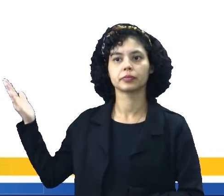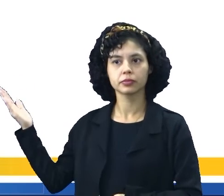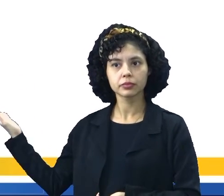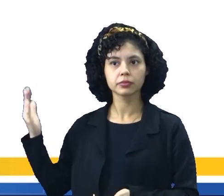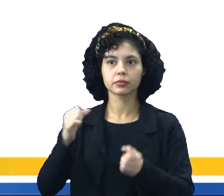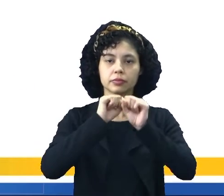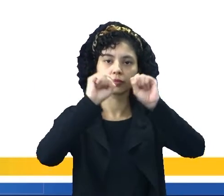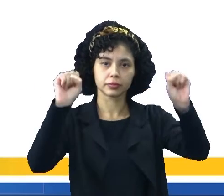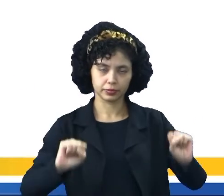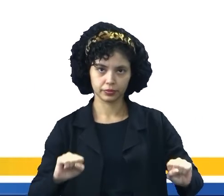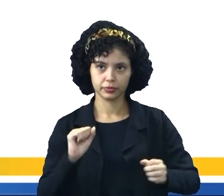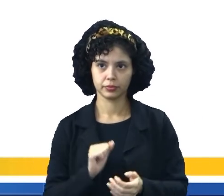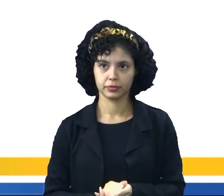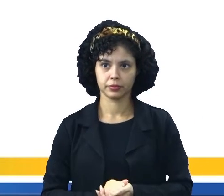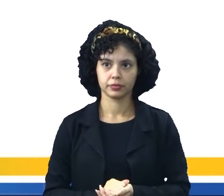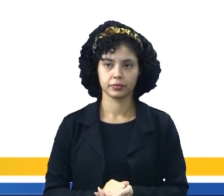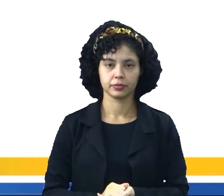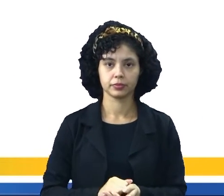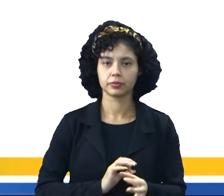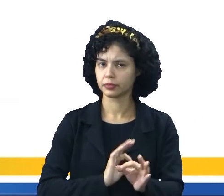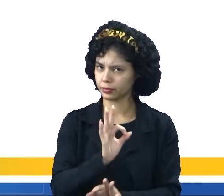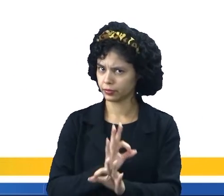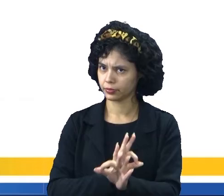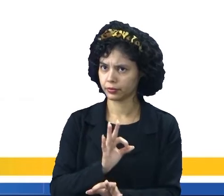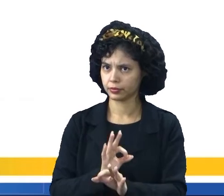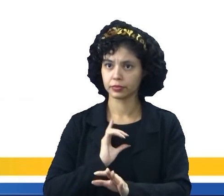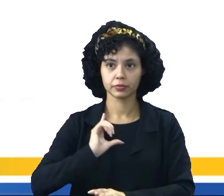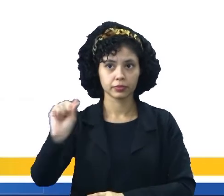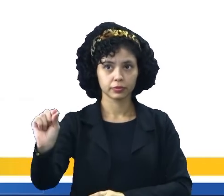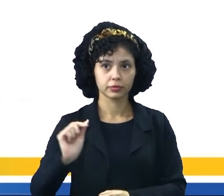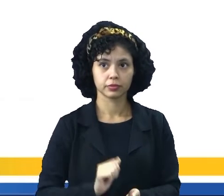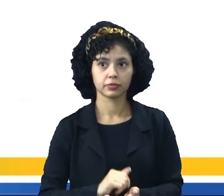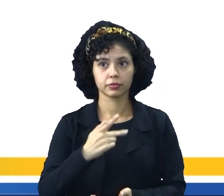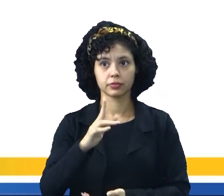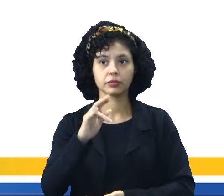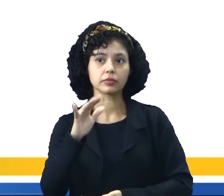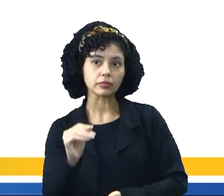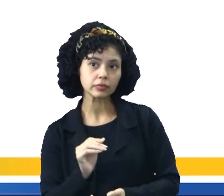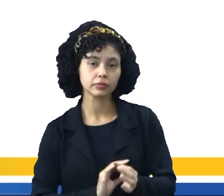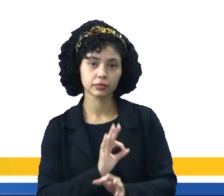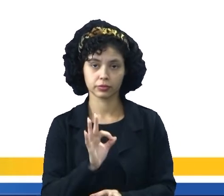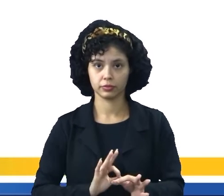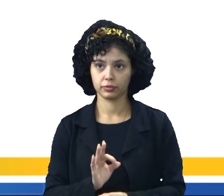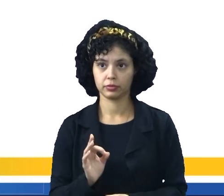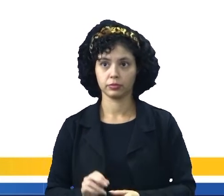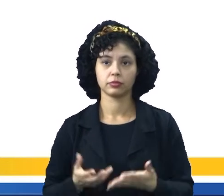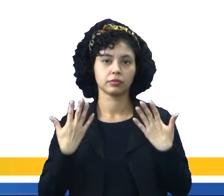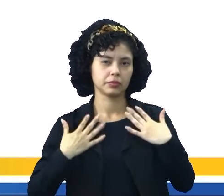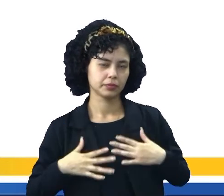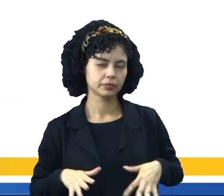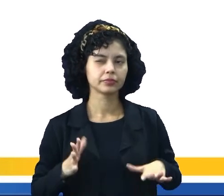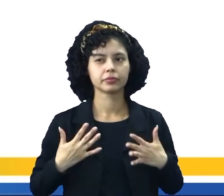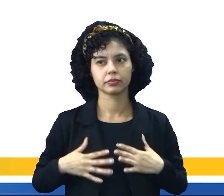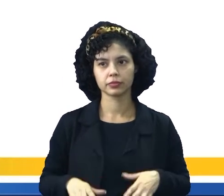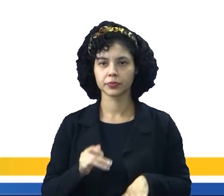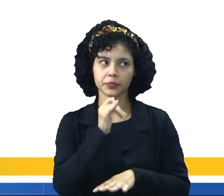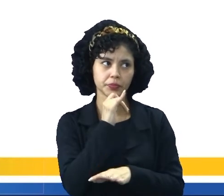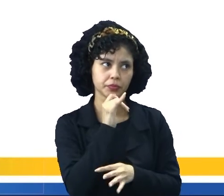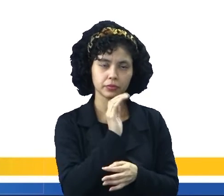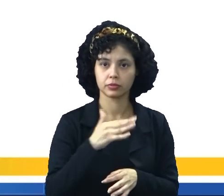o sistema nervoso simpático ele me prepara para a fuga, o parasimpático me prepara para situações relaxantes. Por